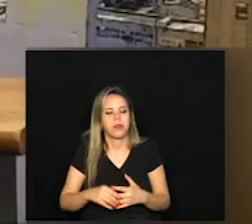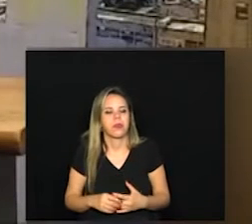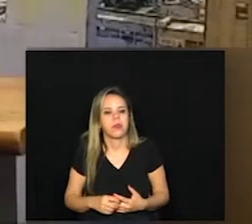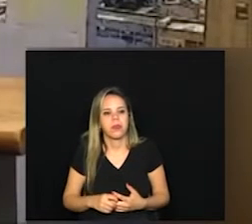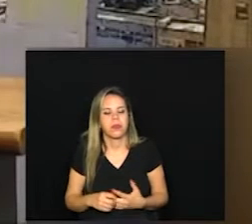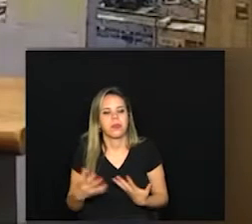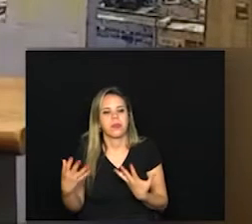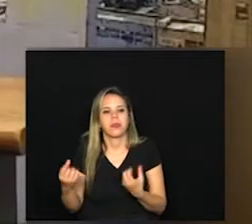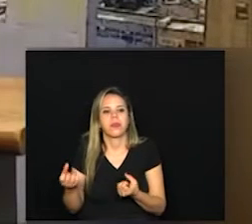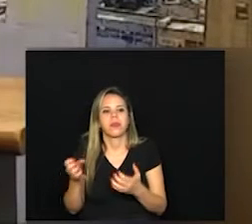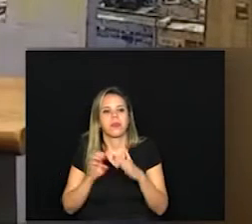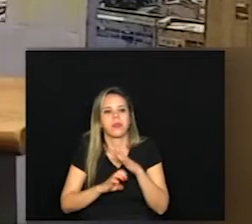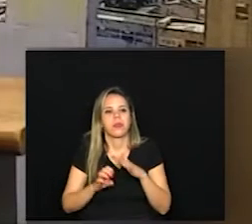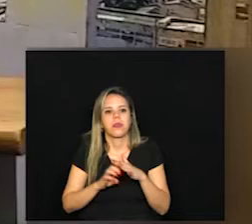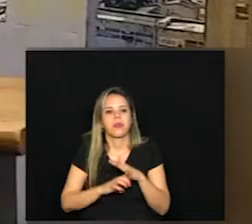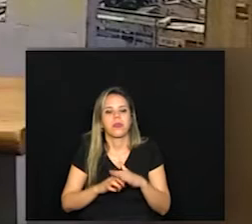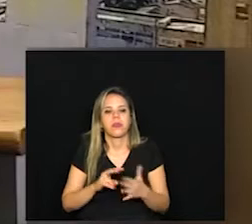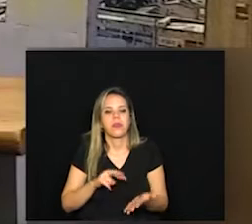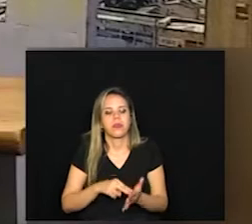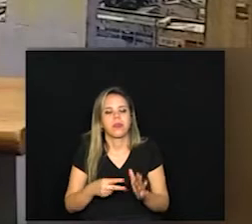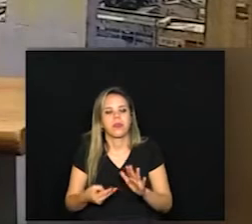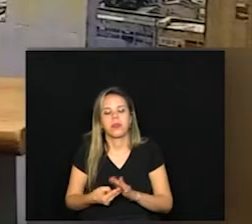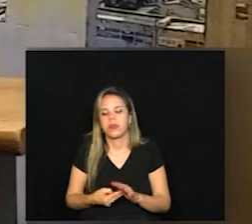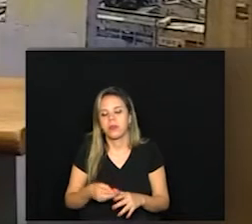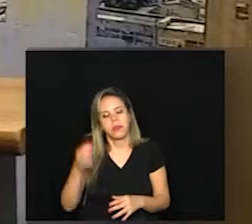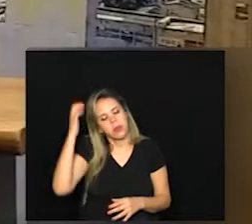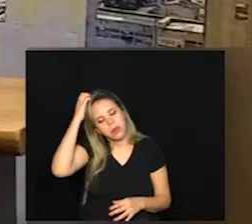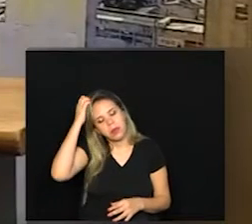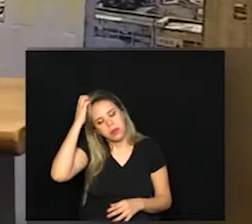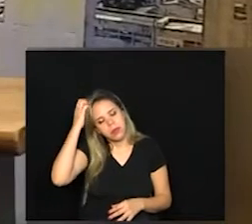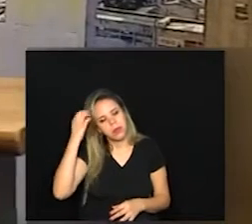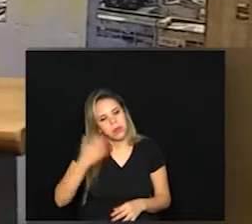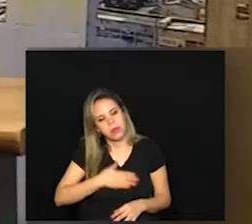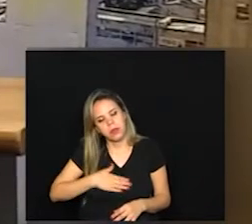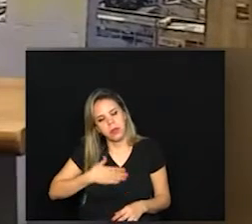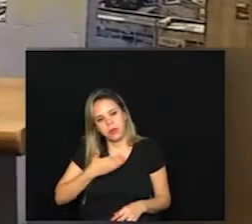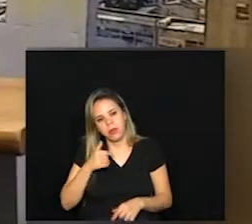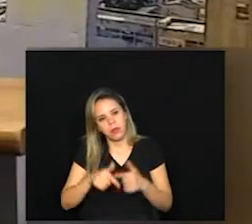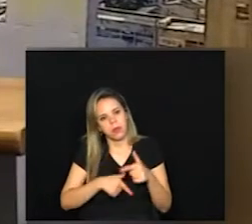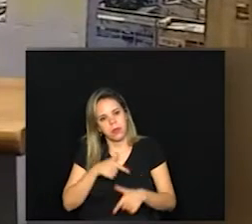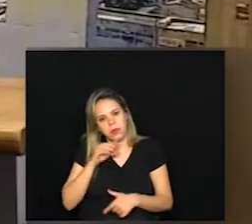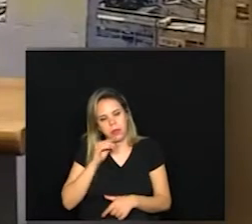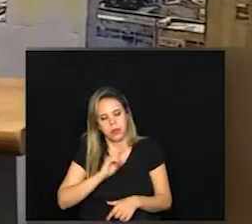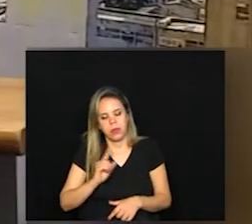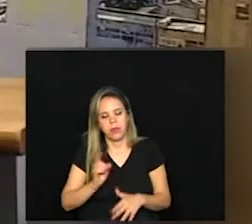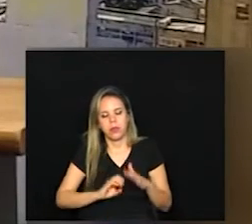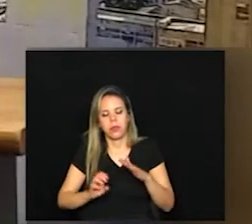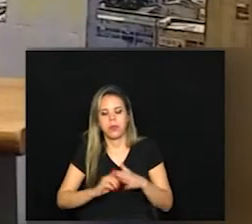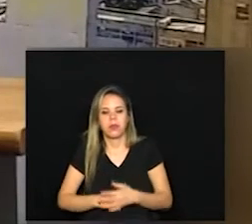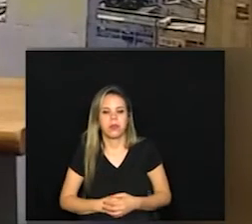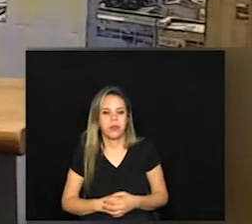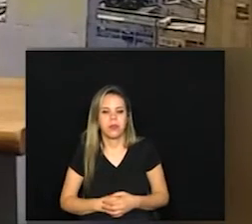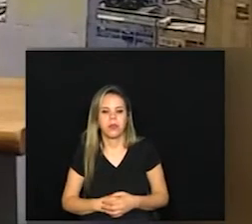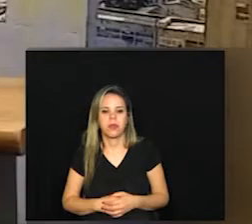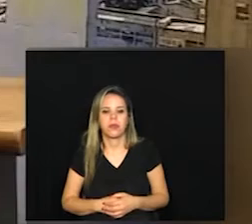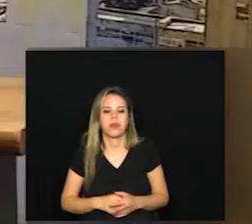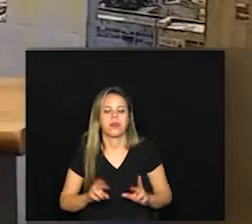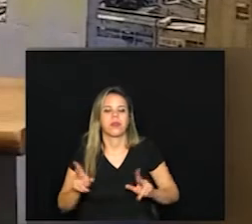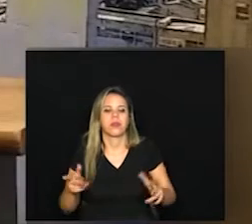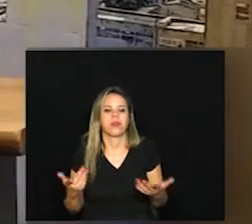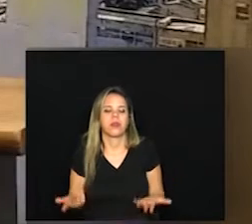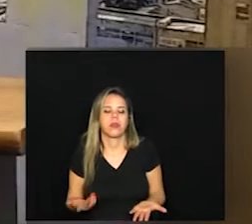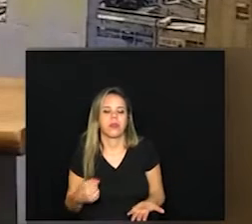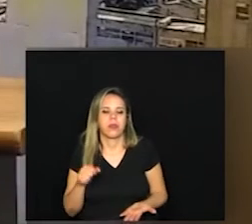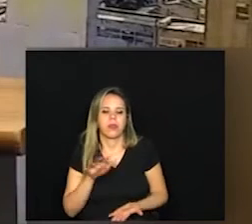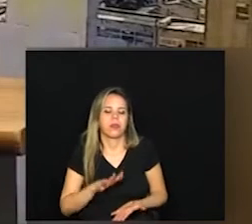essa adesão das empresas não significa nenhum privilégio para o trabalhador que está na empresa, nenhuma regra diferente da